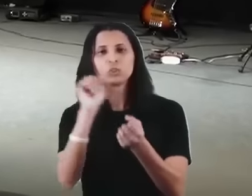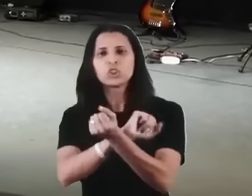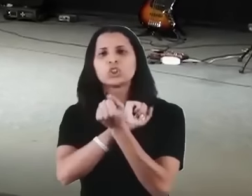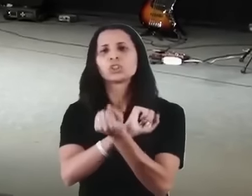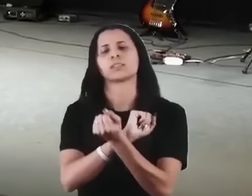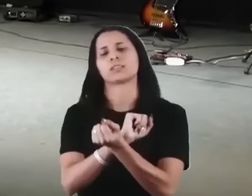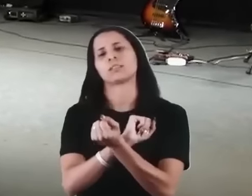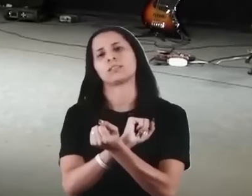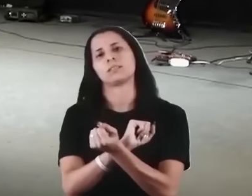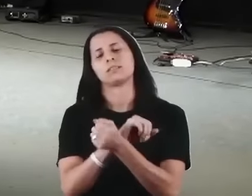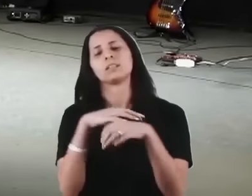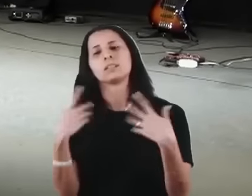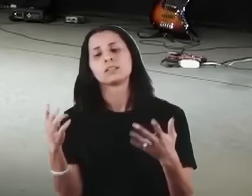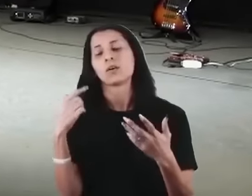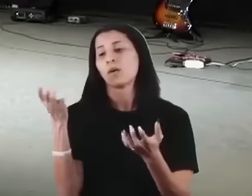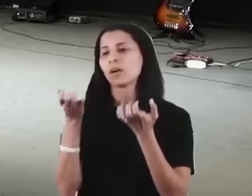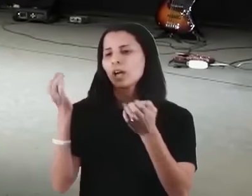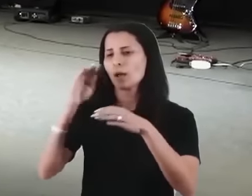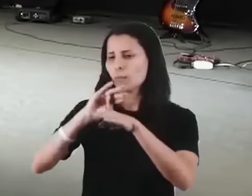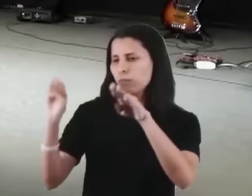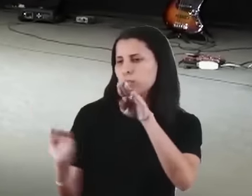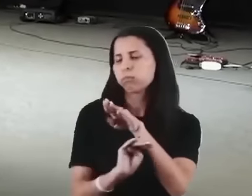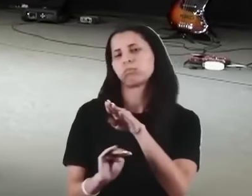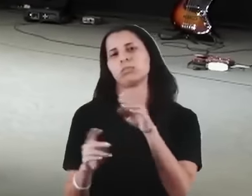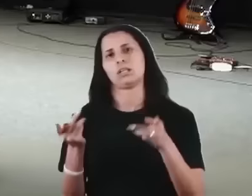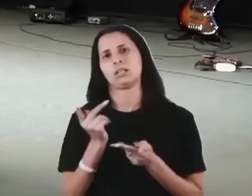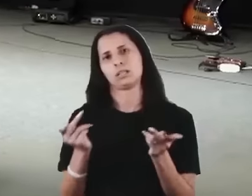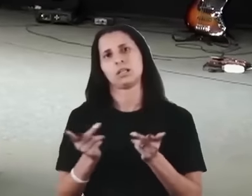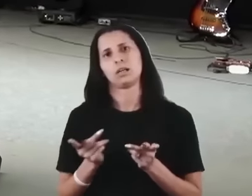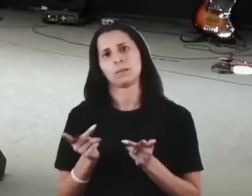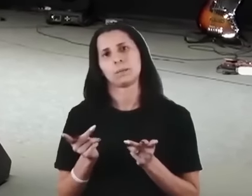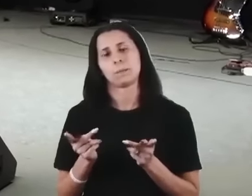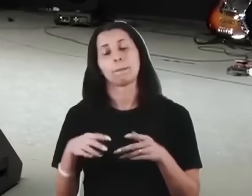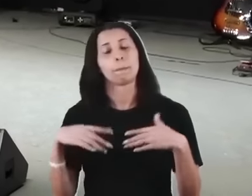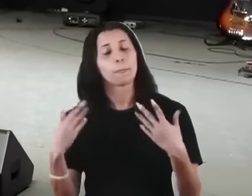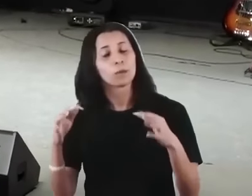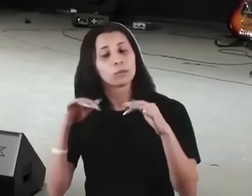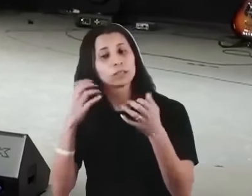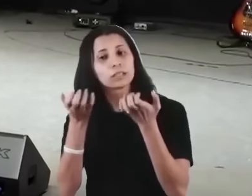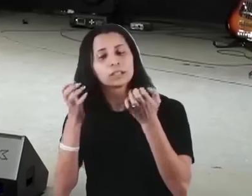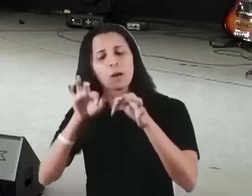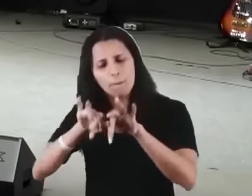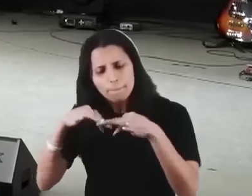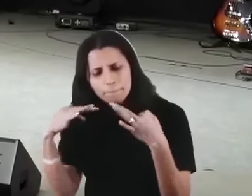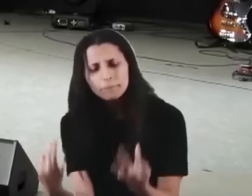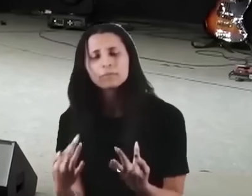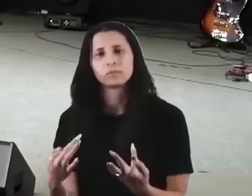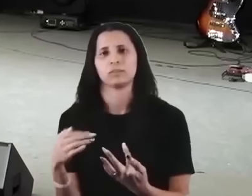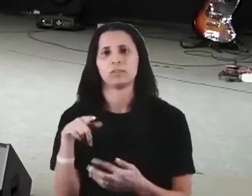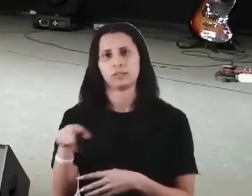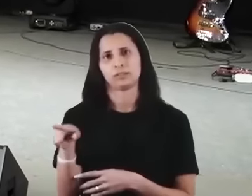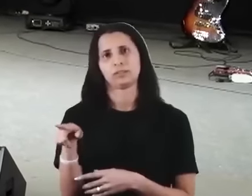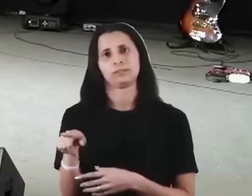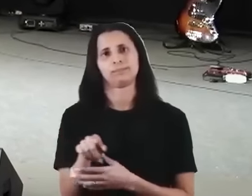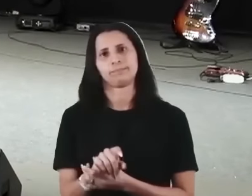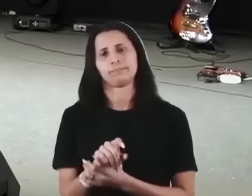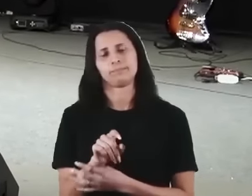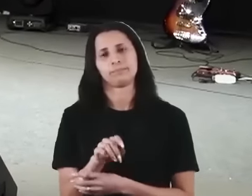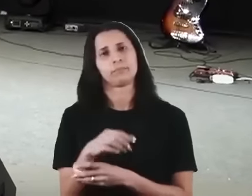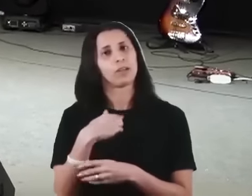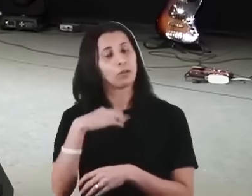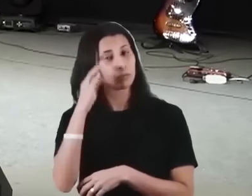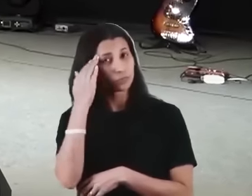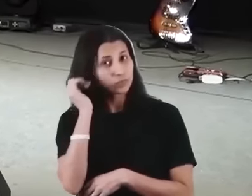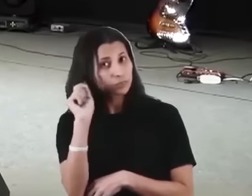escrava agora ela queria rebaixar H agora ela queria humilhar h eu não sei